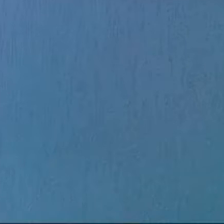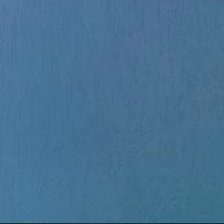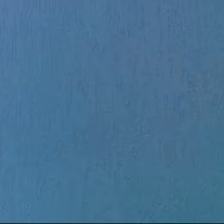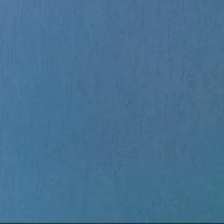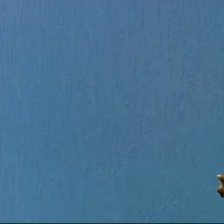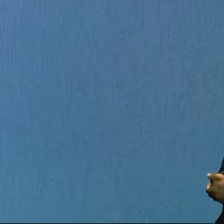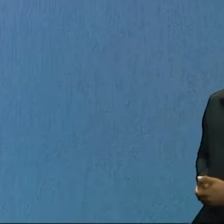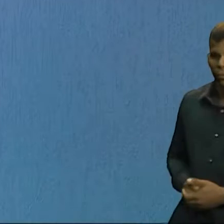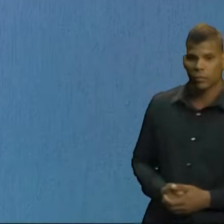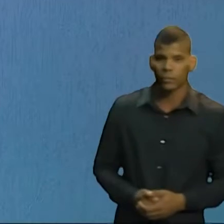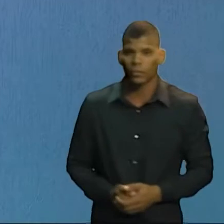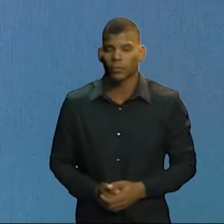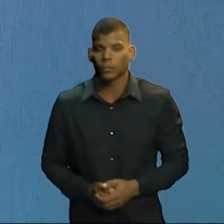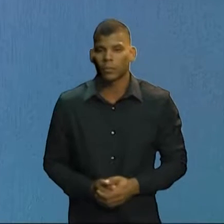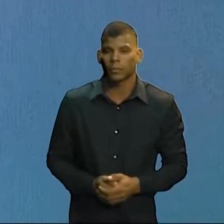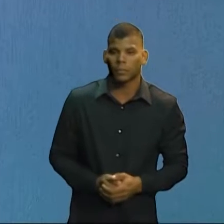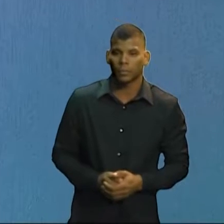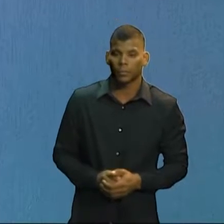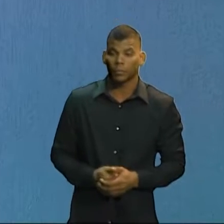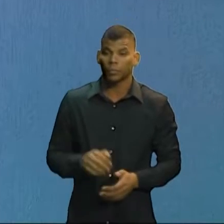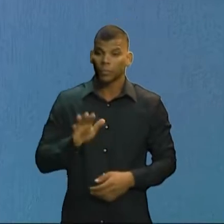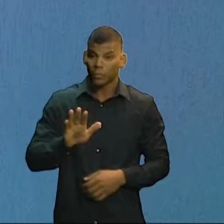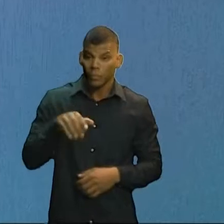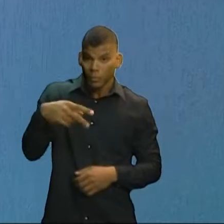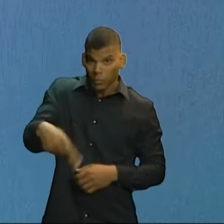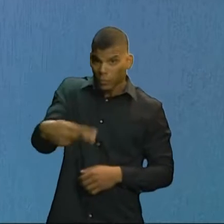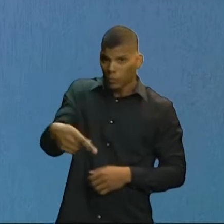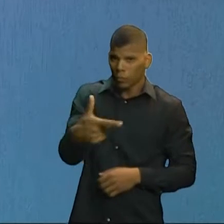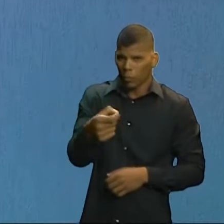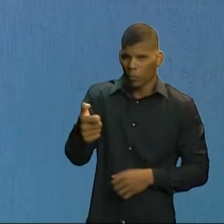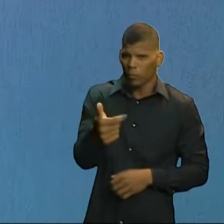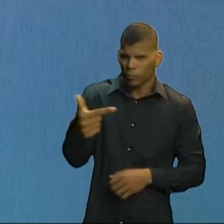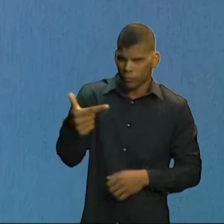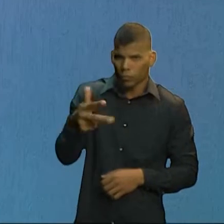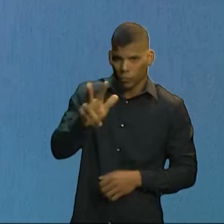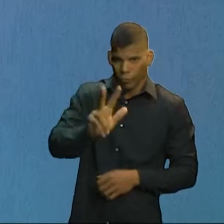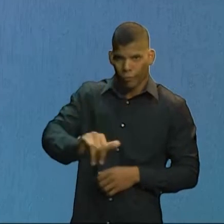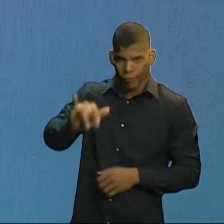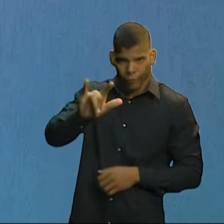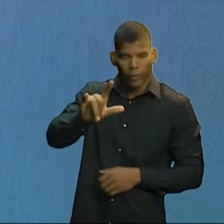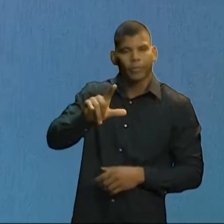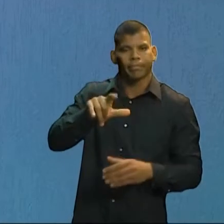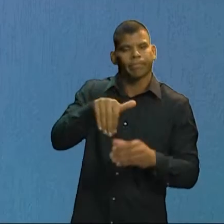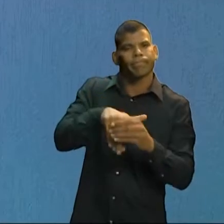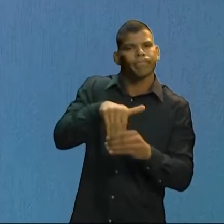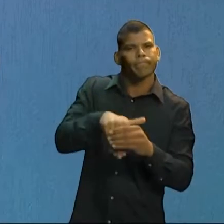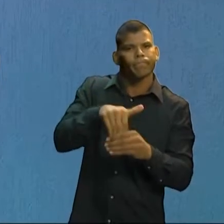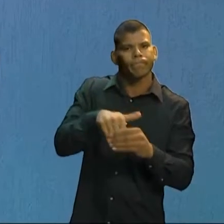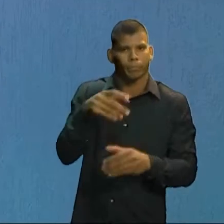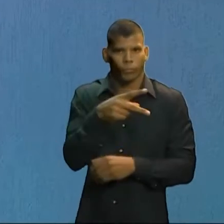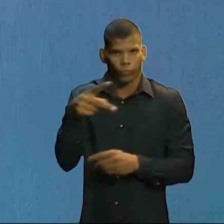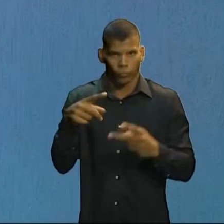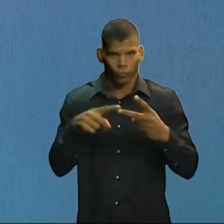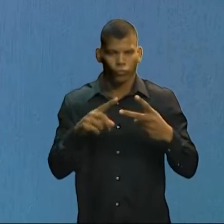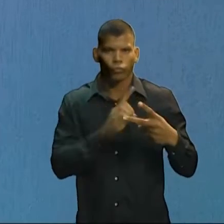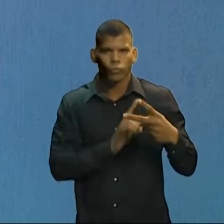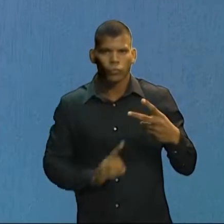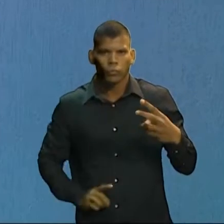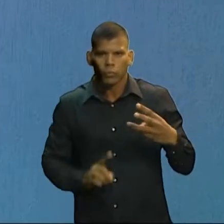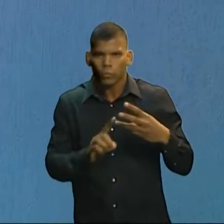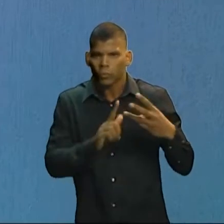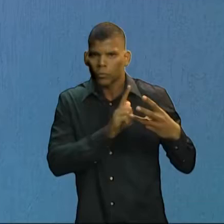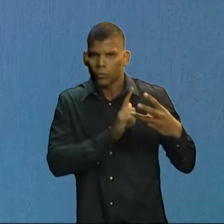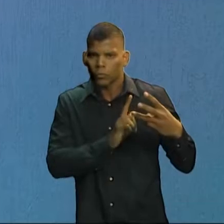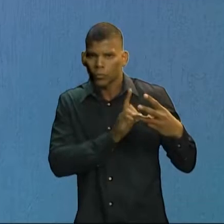Este ano de 2022 tem eleições gerais para presidente, deputados, governadores e senadores. E mais